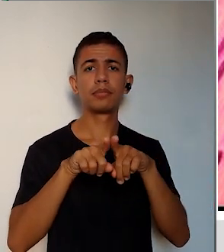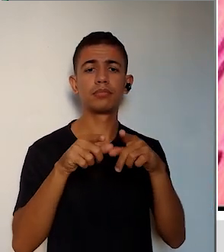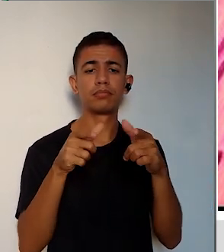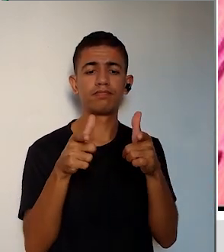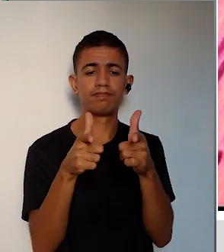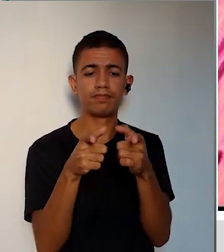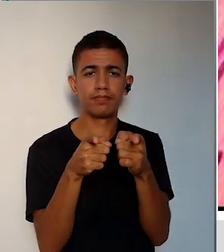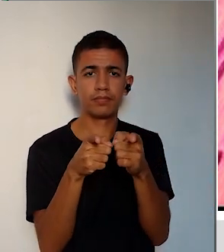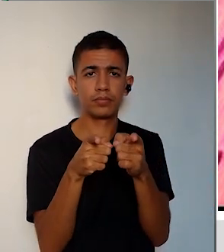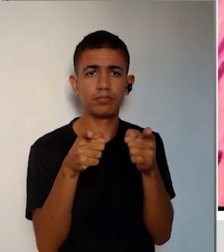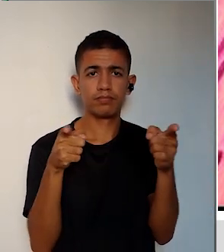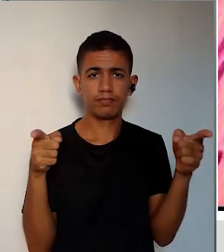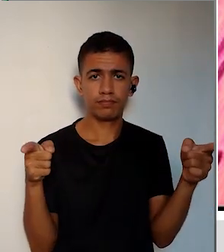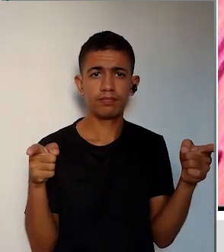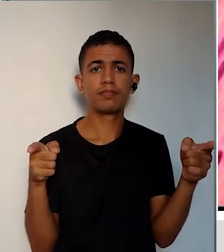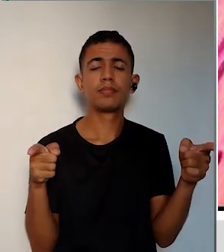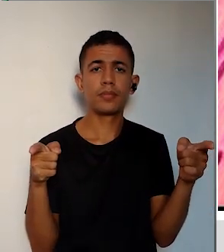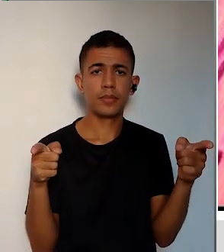largura,